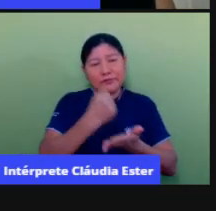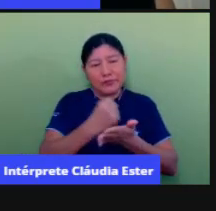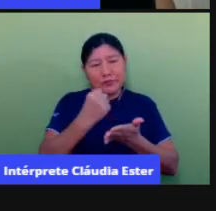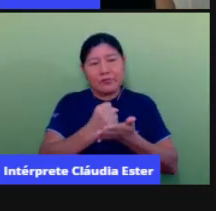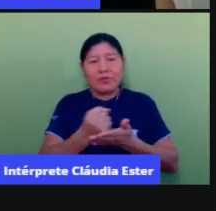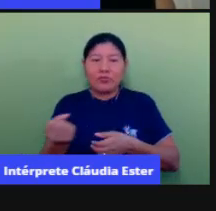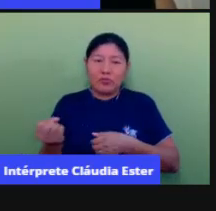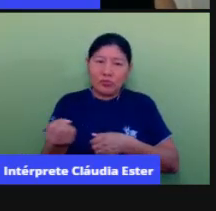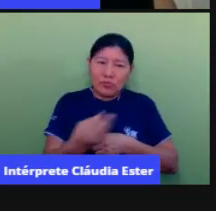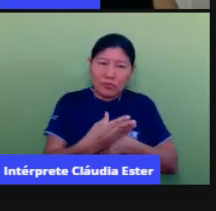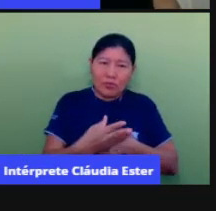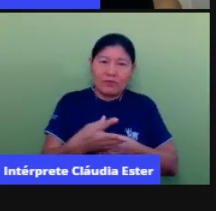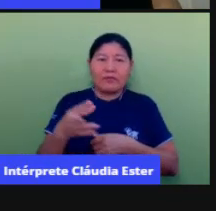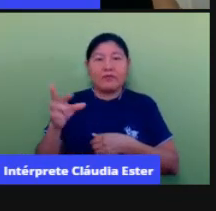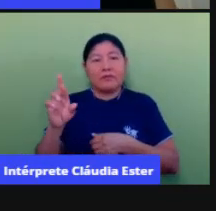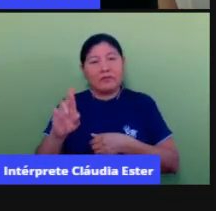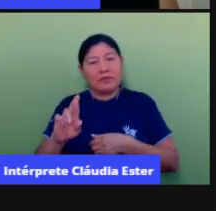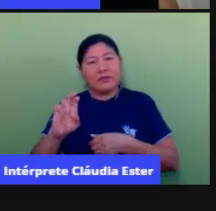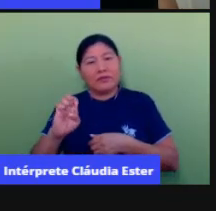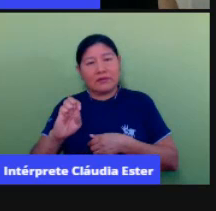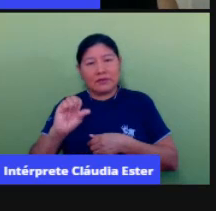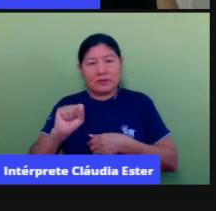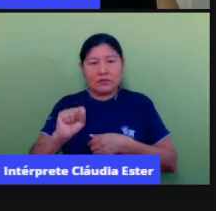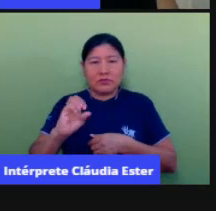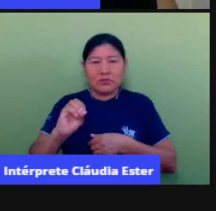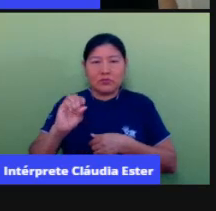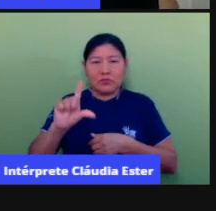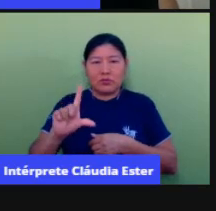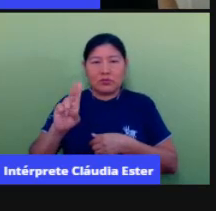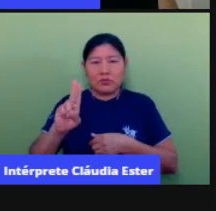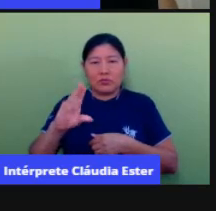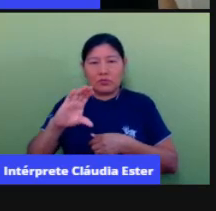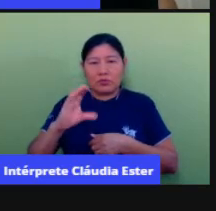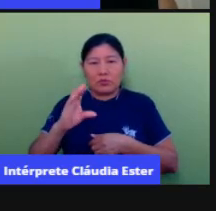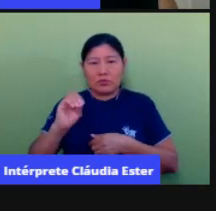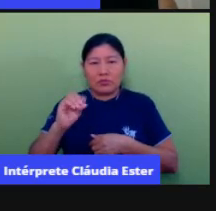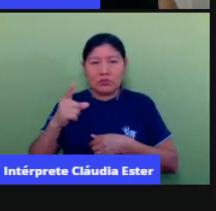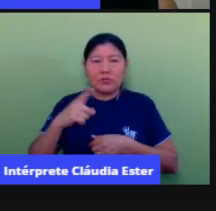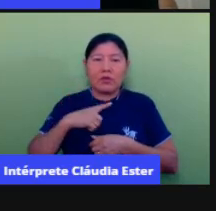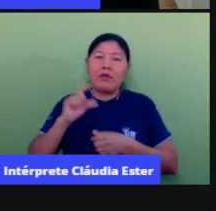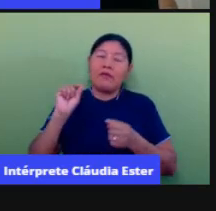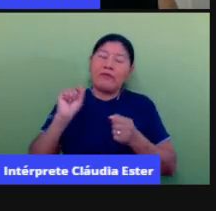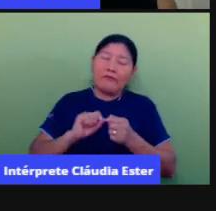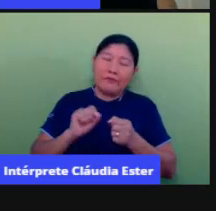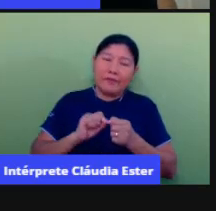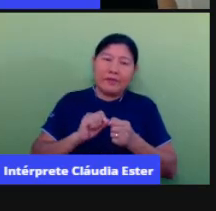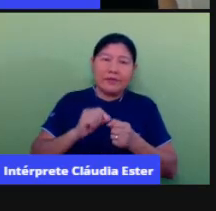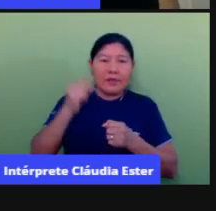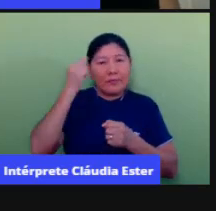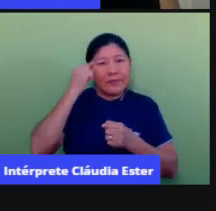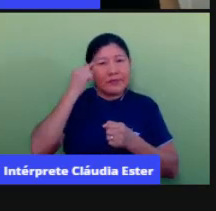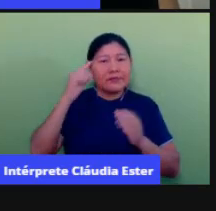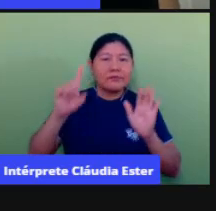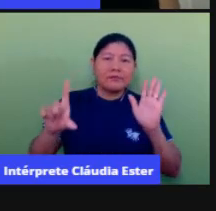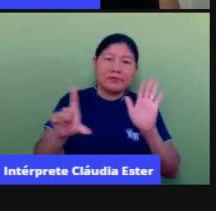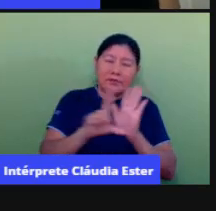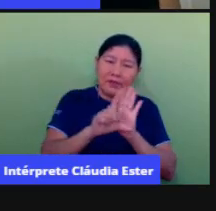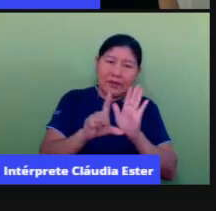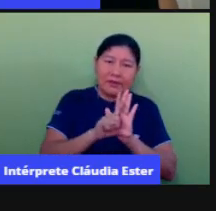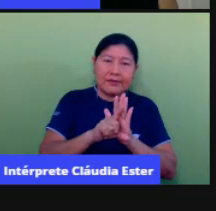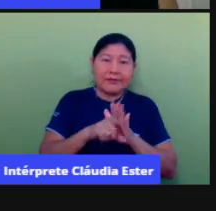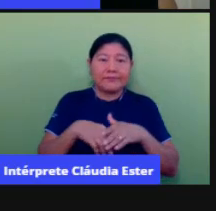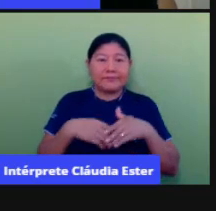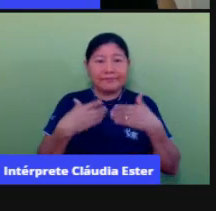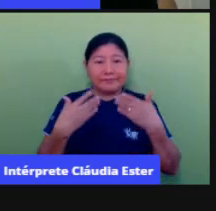as diretrizes nacionais para orientar aquelas normas que foram pensadas na Lei 14.040. Então, ali já